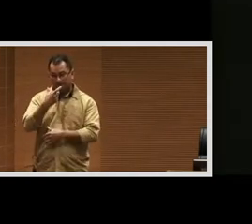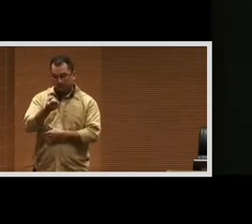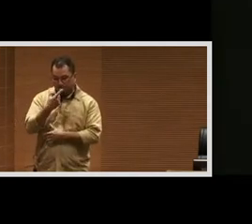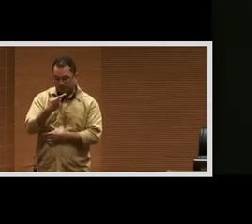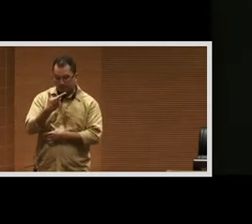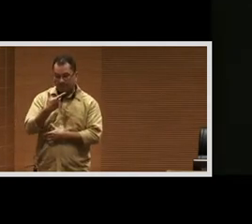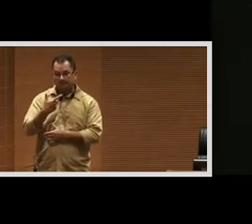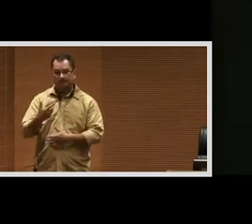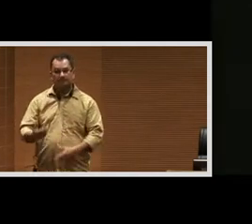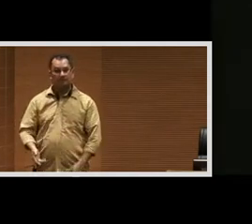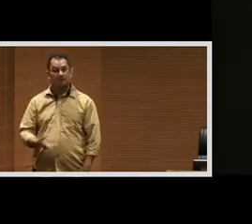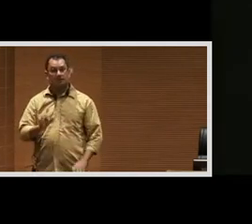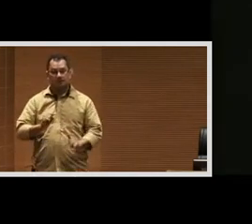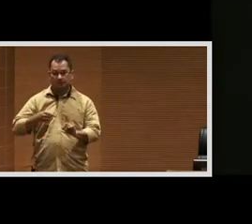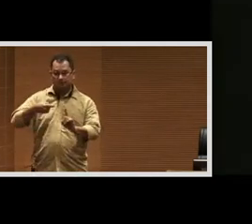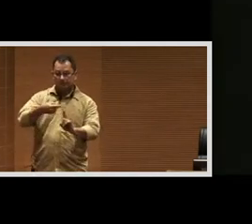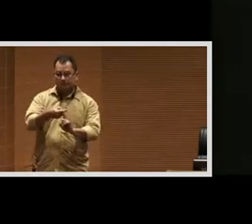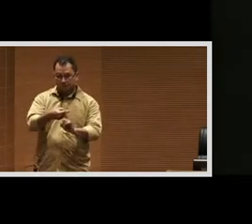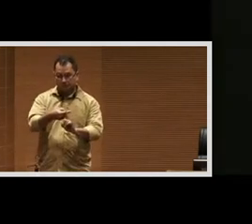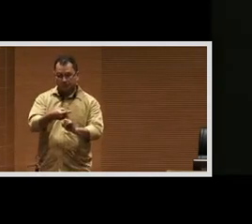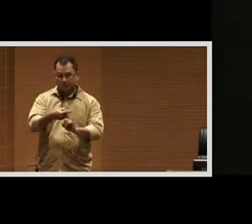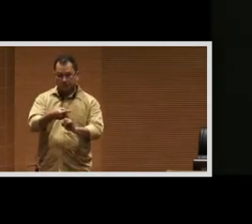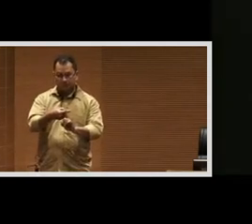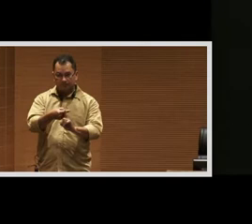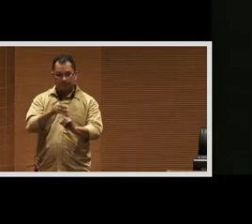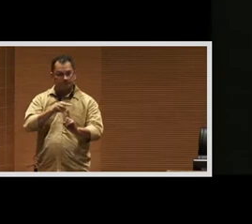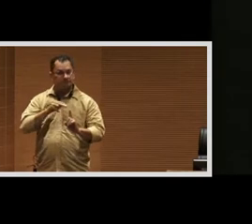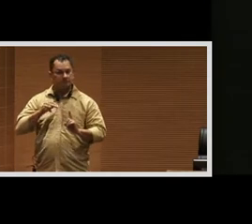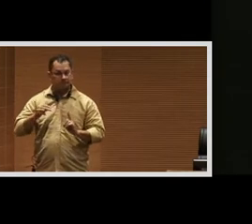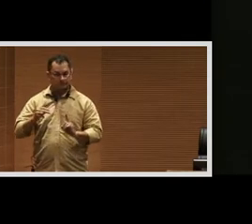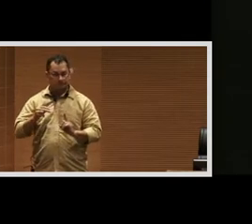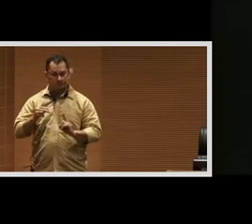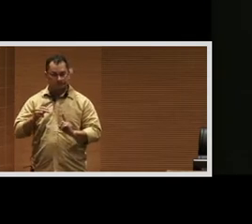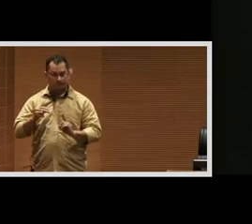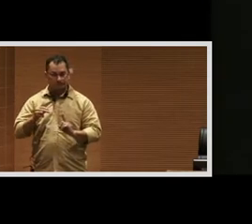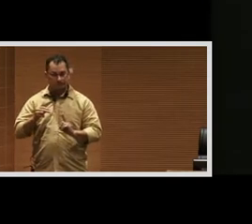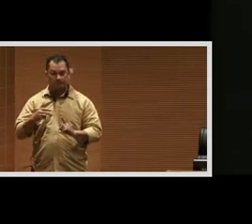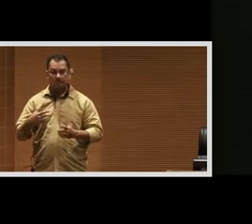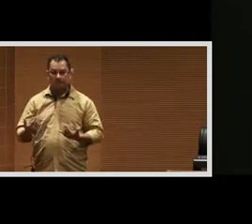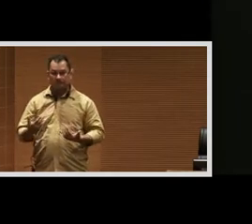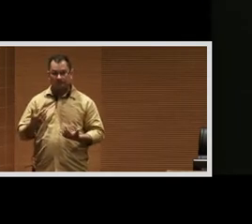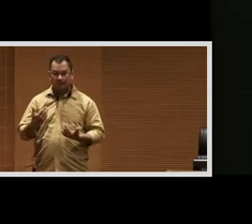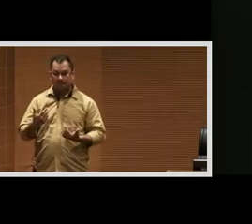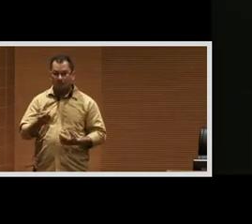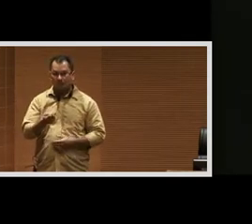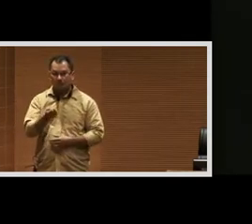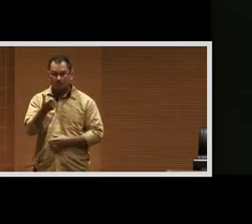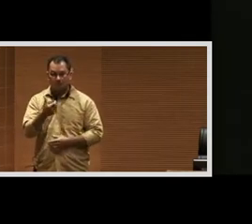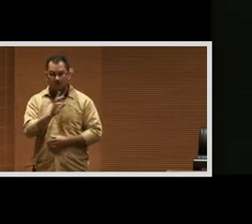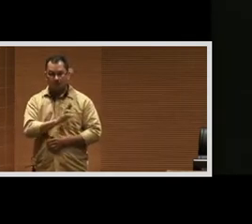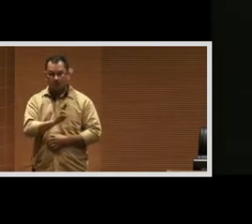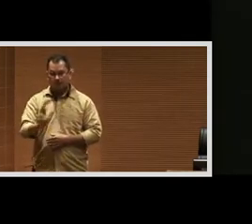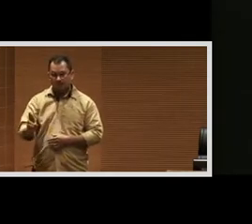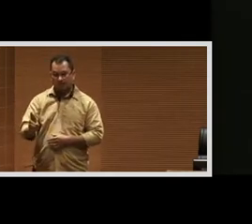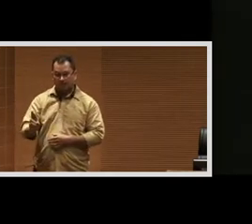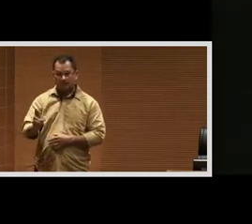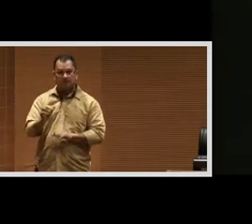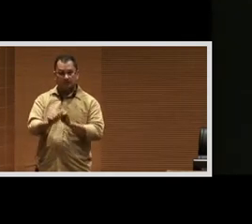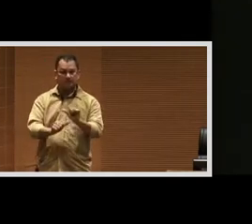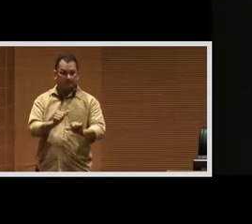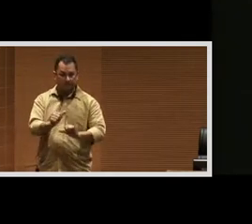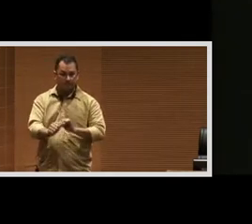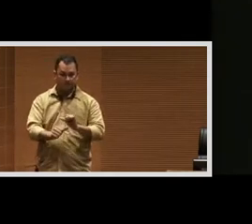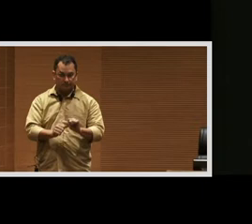ponto positivo, vamos dizer, né? Por uma conversão quase religiosa e